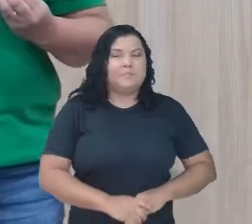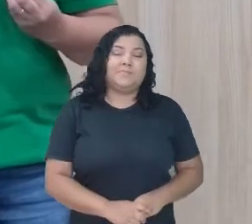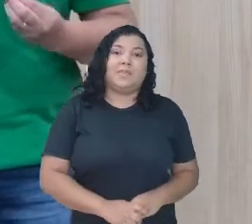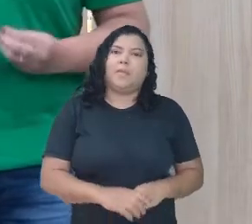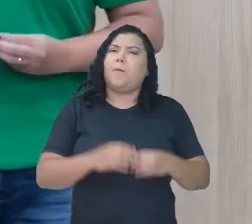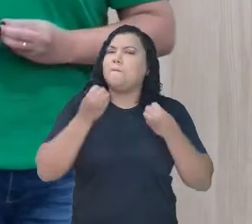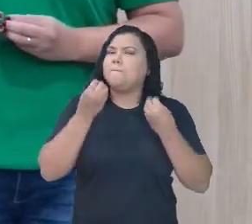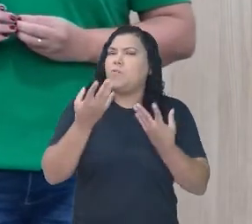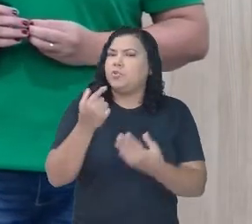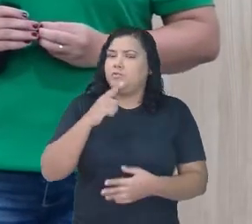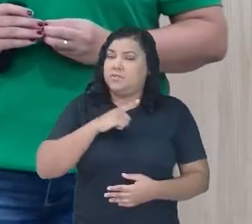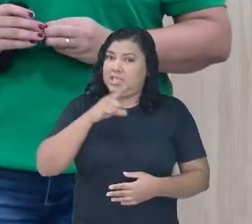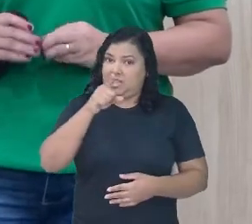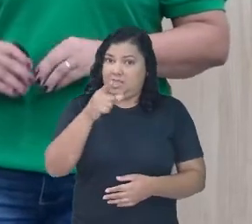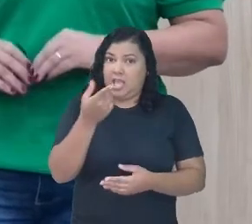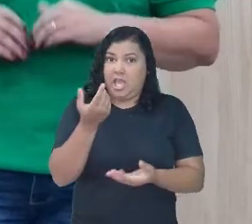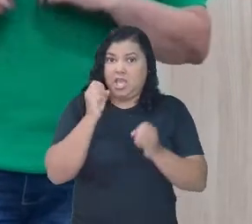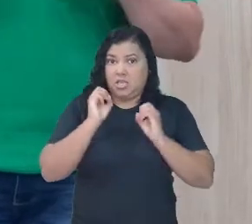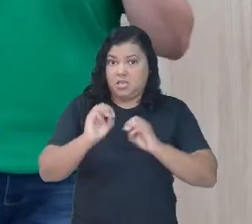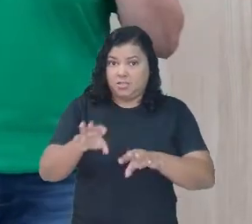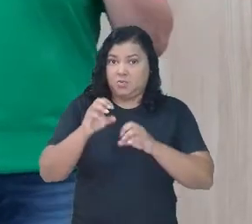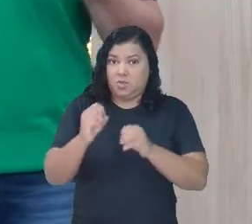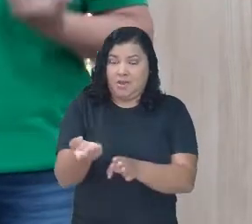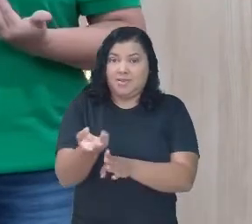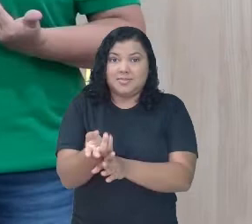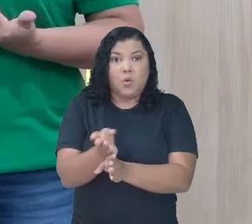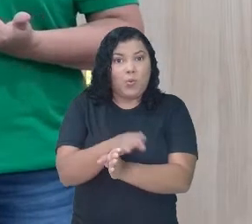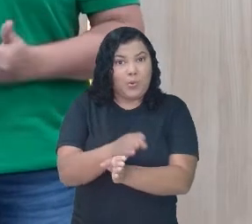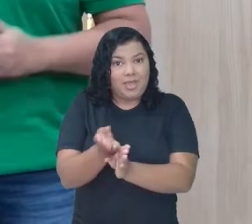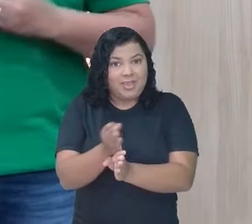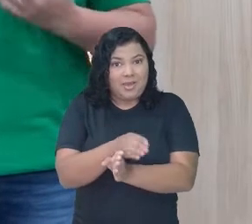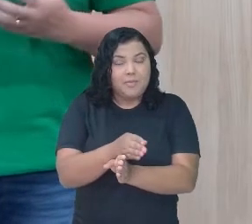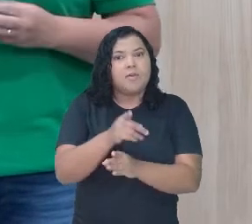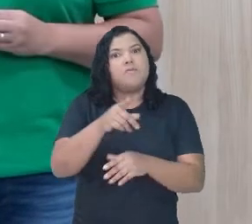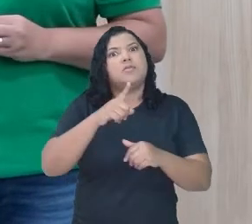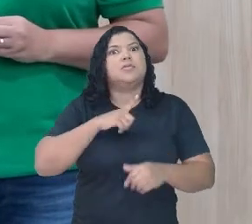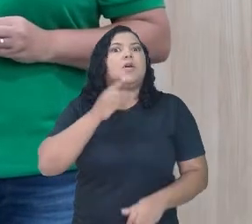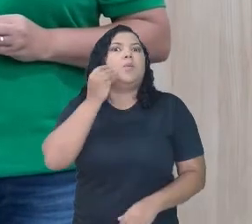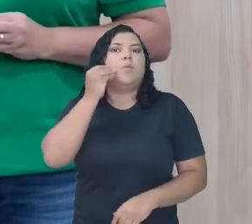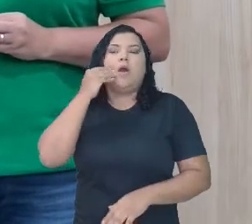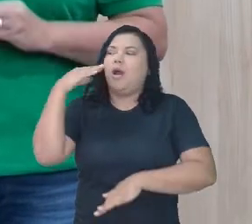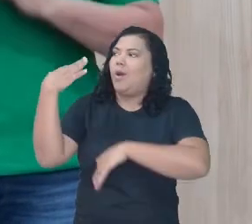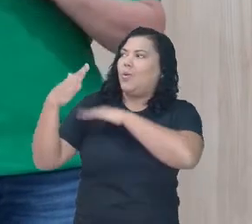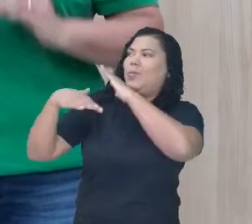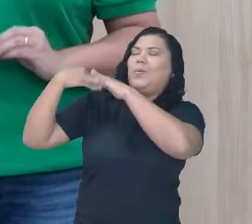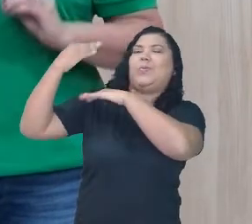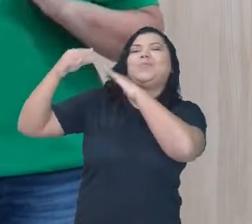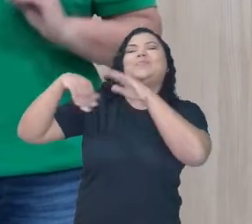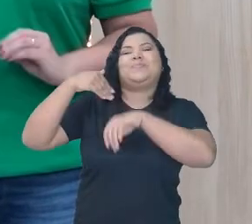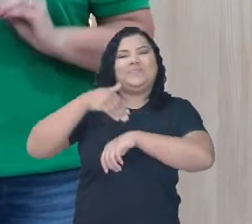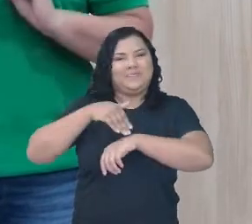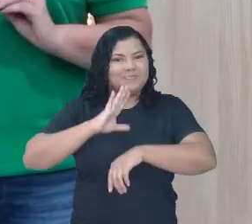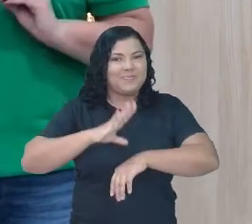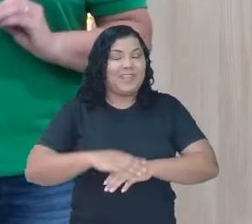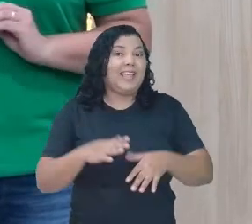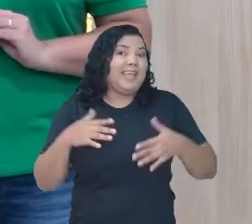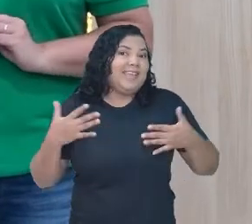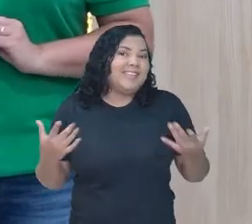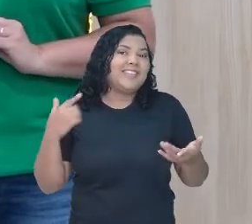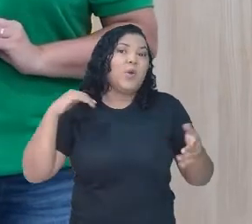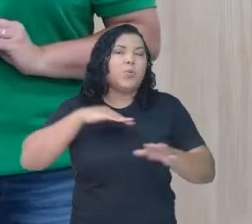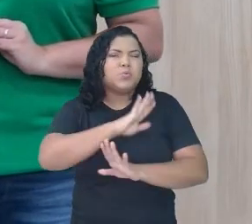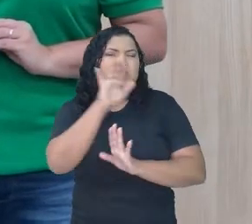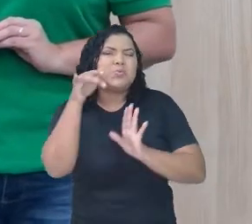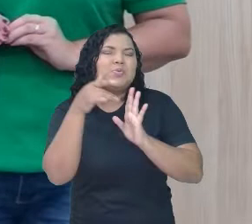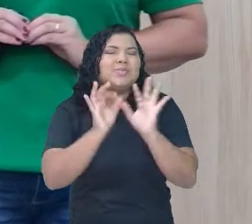ensino híbrido, é que temos mais oportunidades de crescimento. Então tudo está sendo preparado